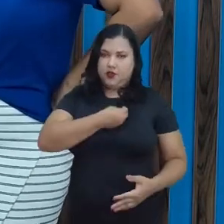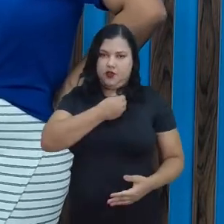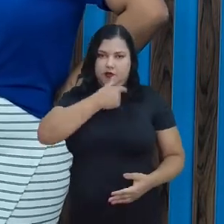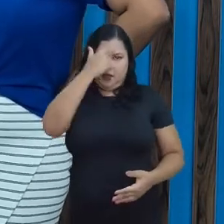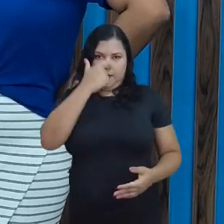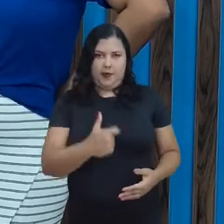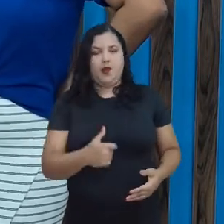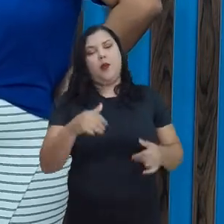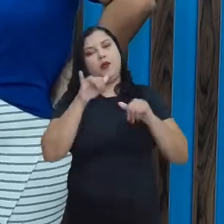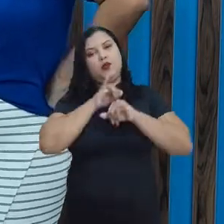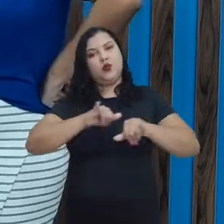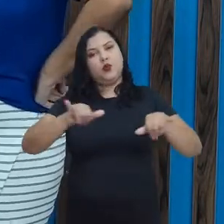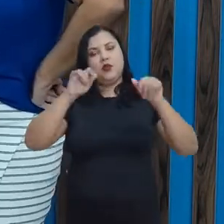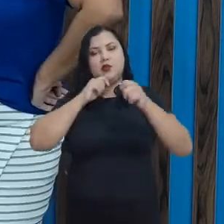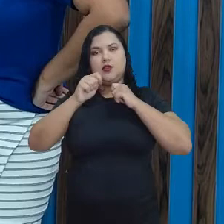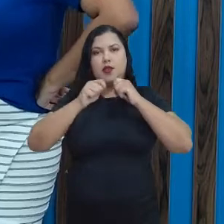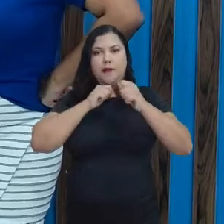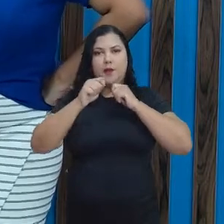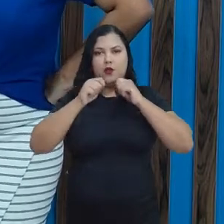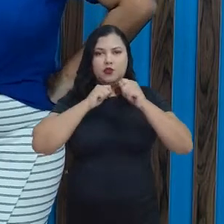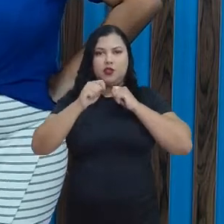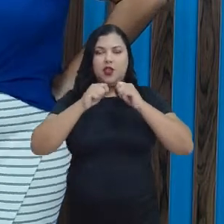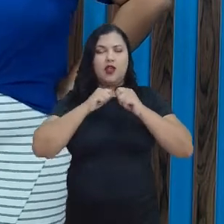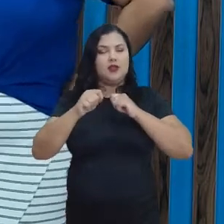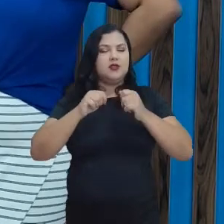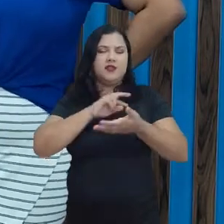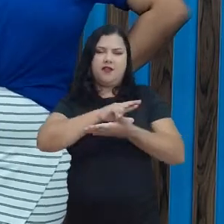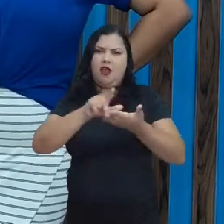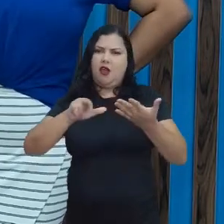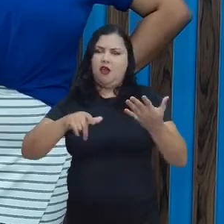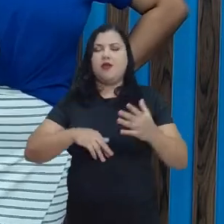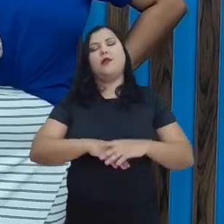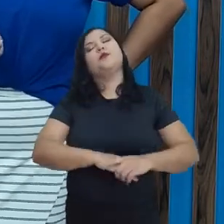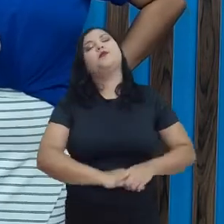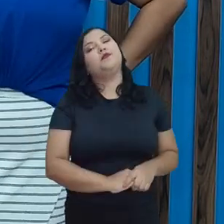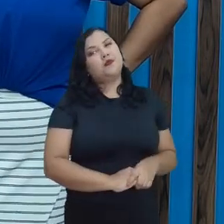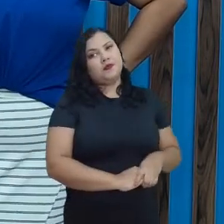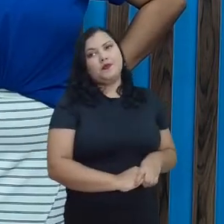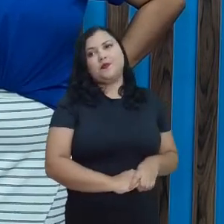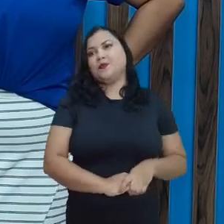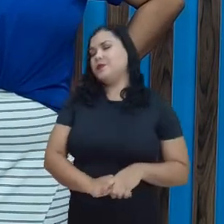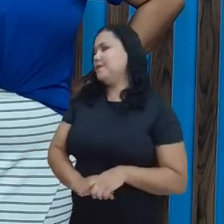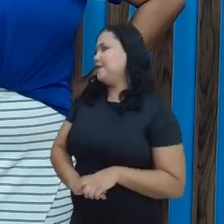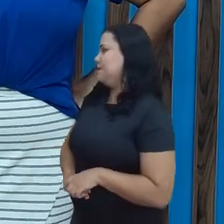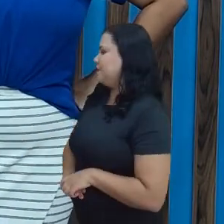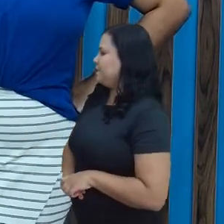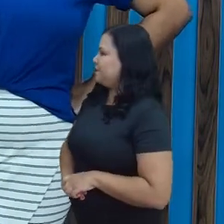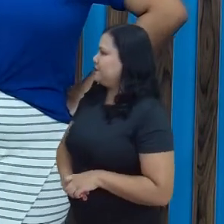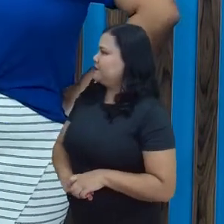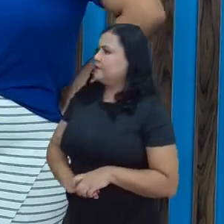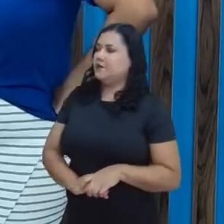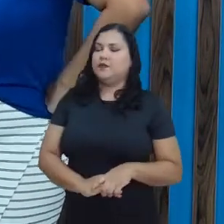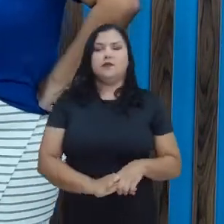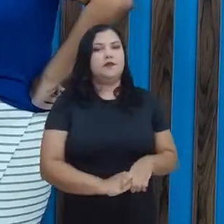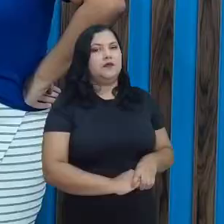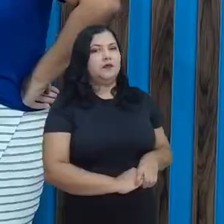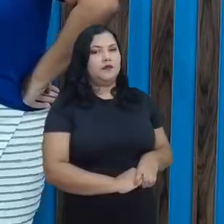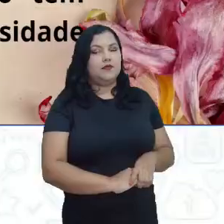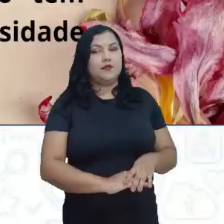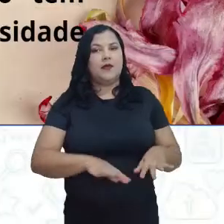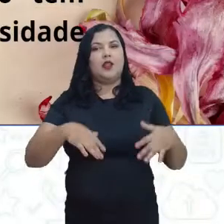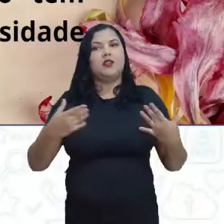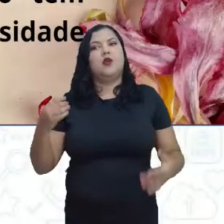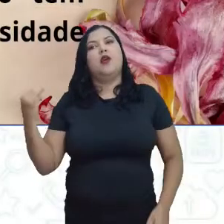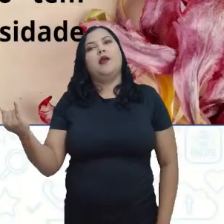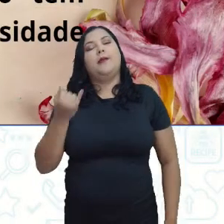notícia, reportagem, relato histórico, biografia, e a gente tem o quê? Os diários, como eu grifei ali. Então, a importância do